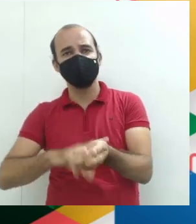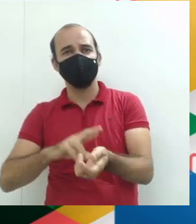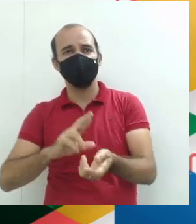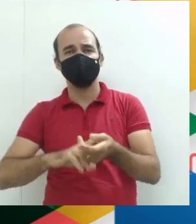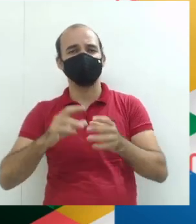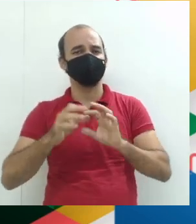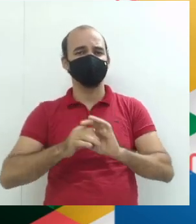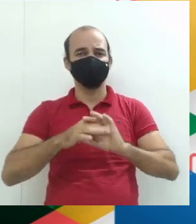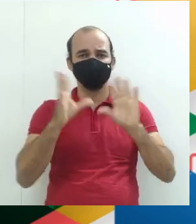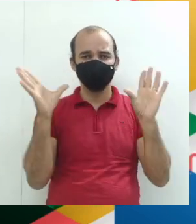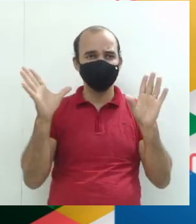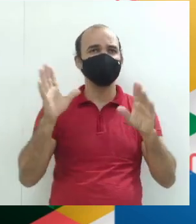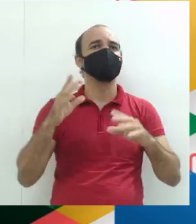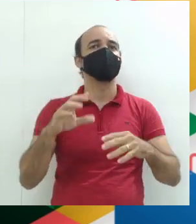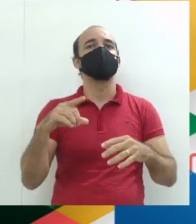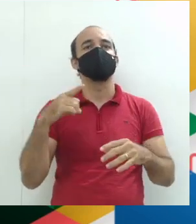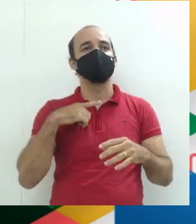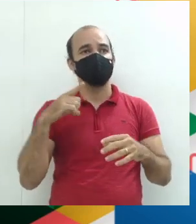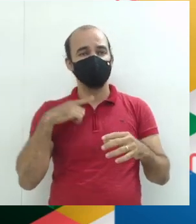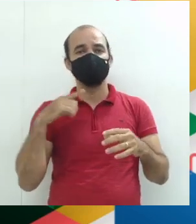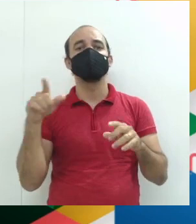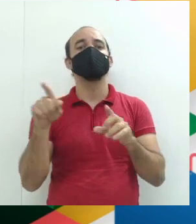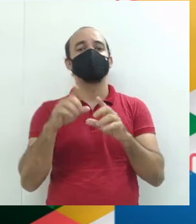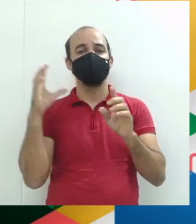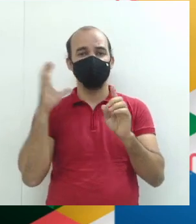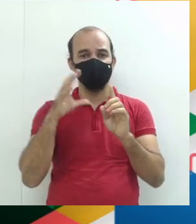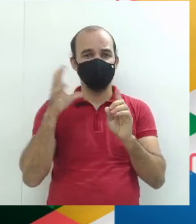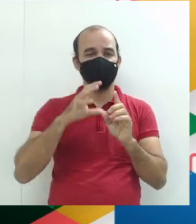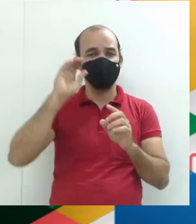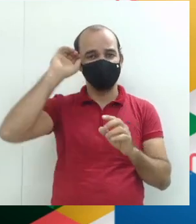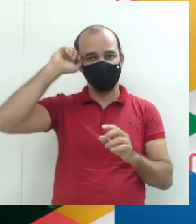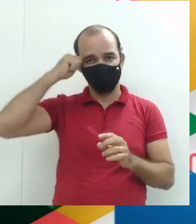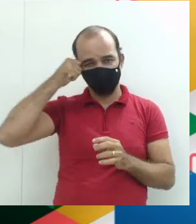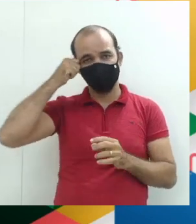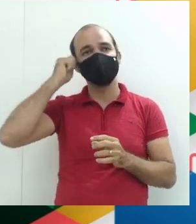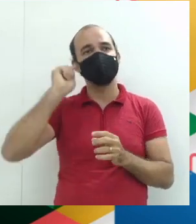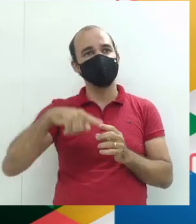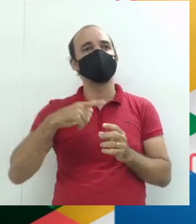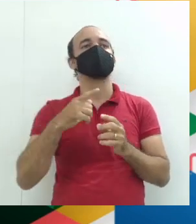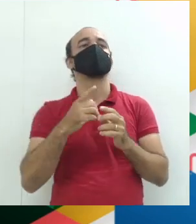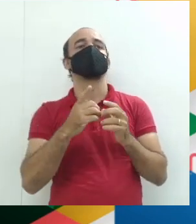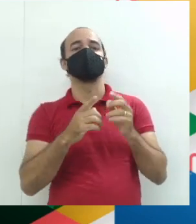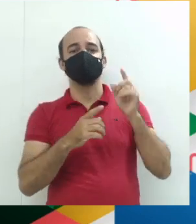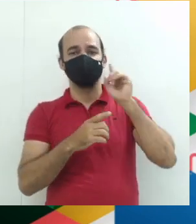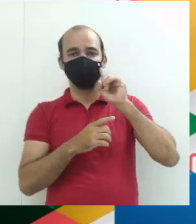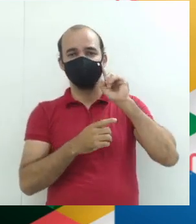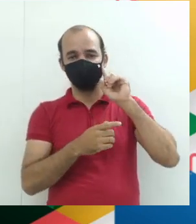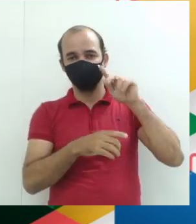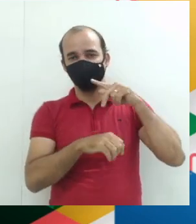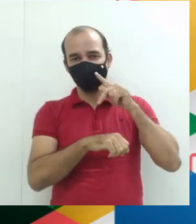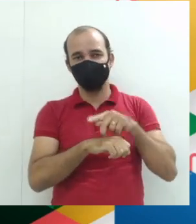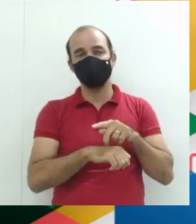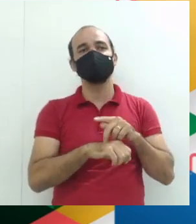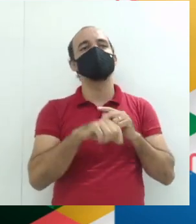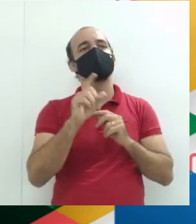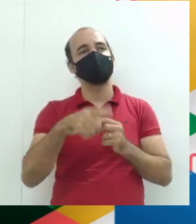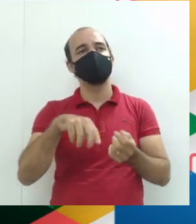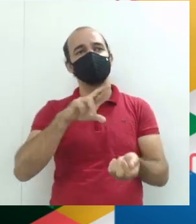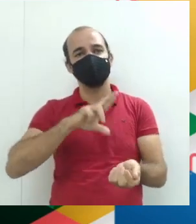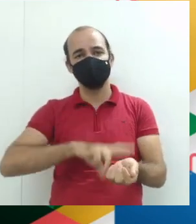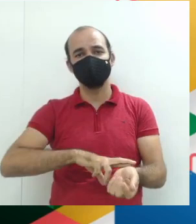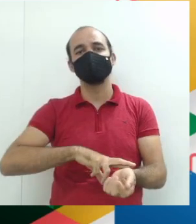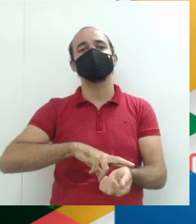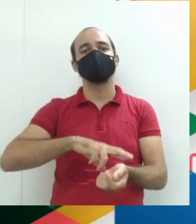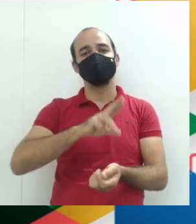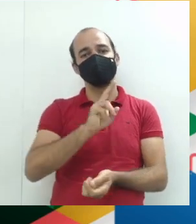lineares, e tem raízes na música preta americana. Então, mais uma vez, né, mais um ritmo que